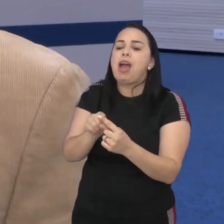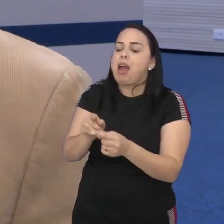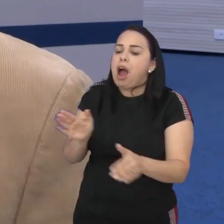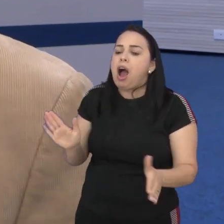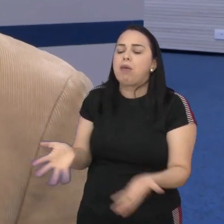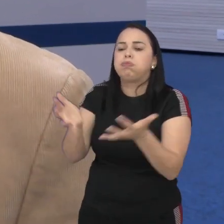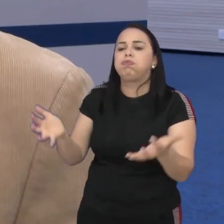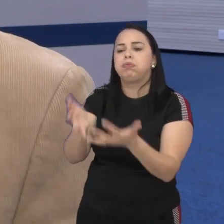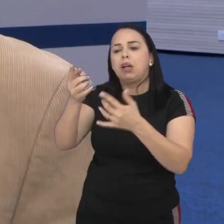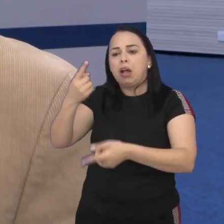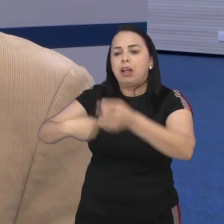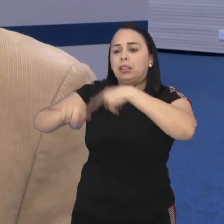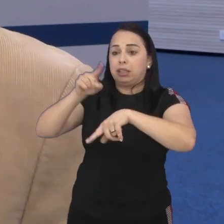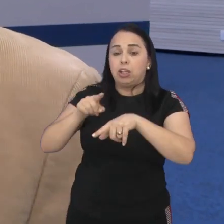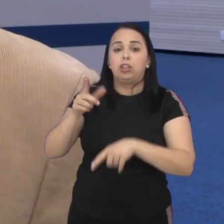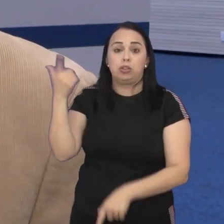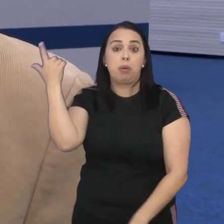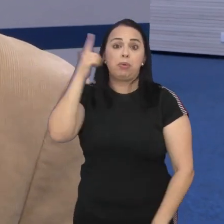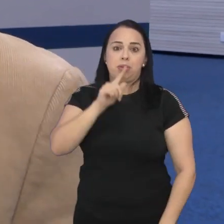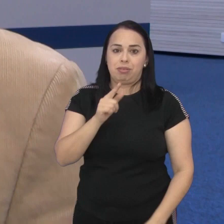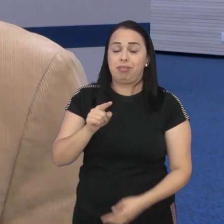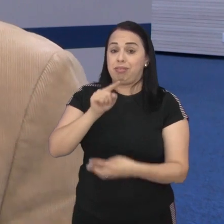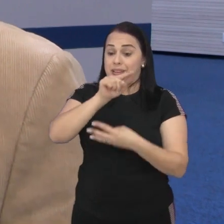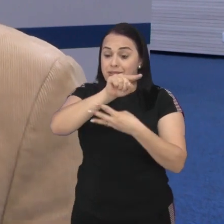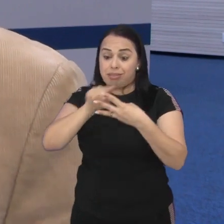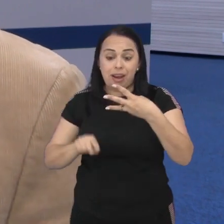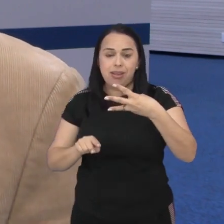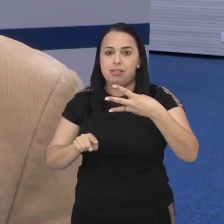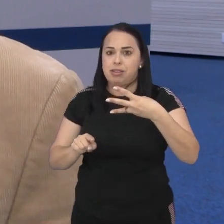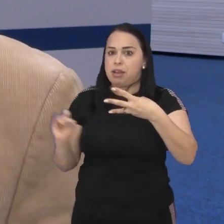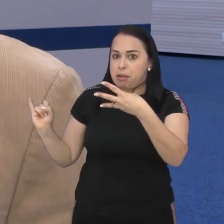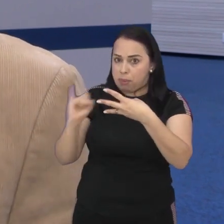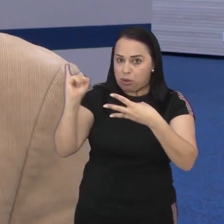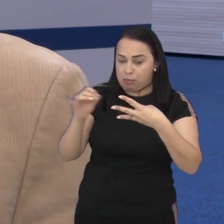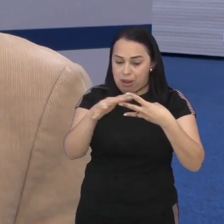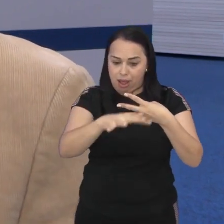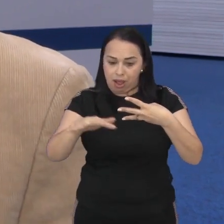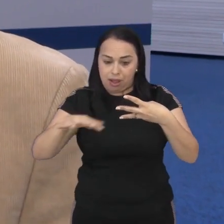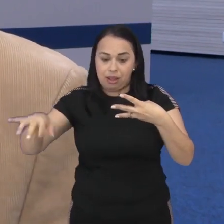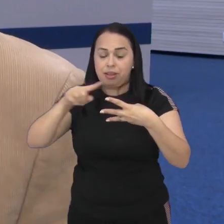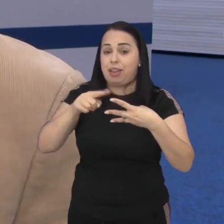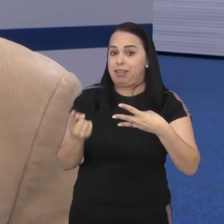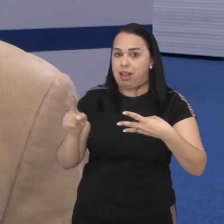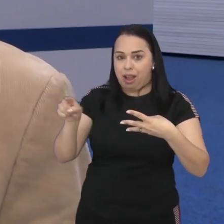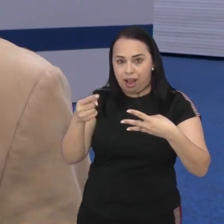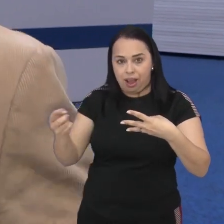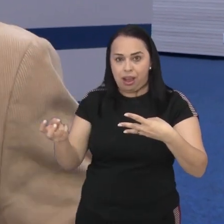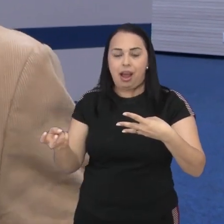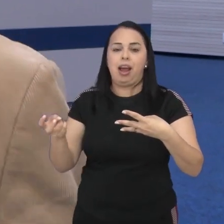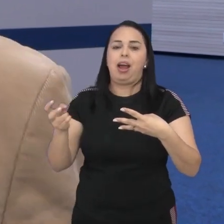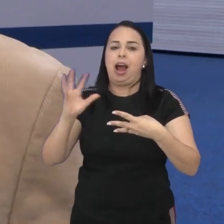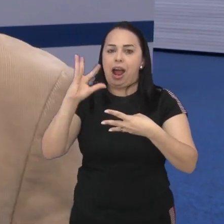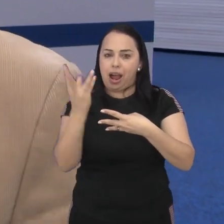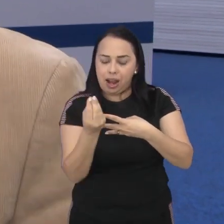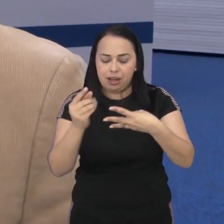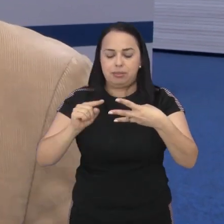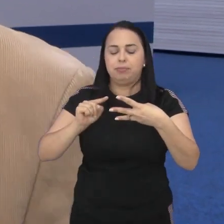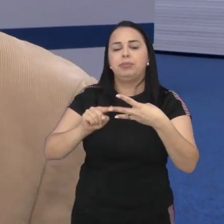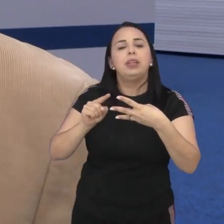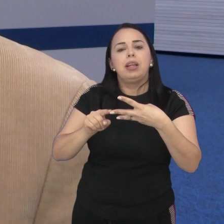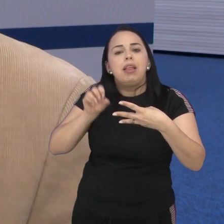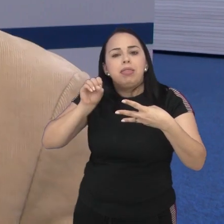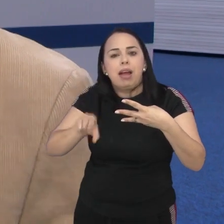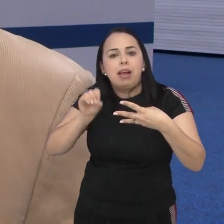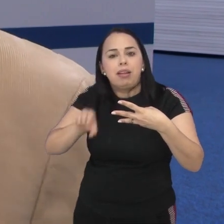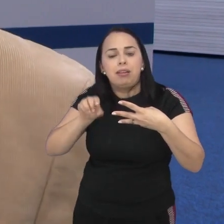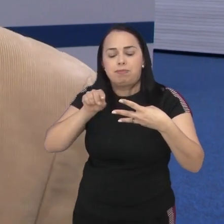já tem alcançado por meio das ações. Nós temos 3 pilares importantes, que é a parte artística, então temos uma orquestra, a parte